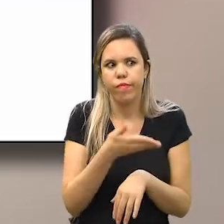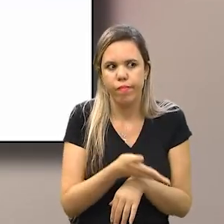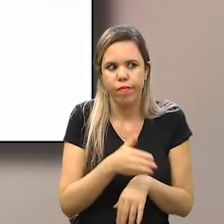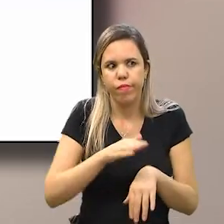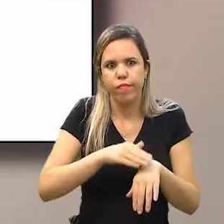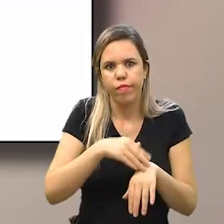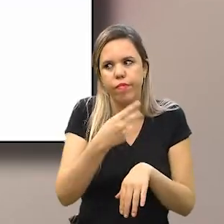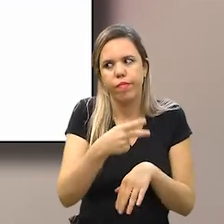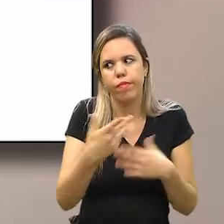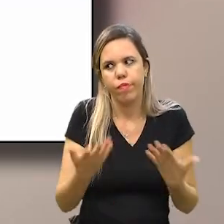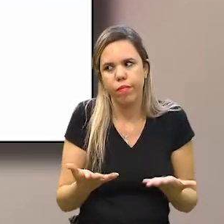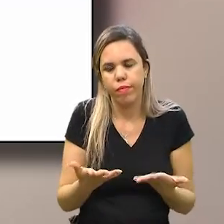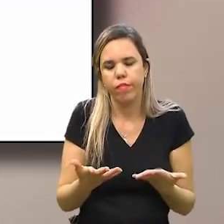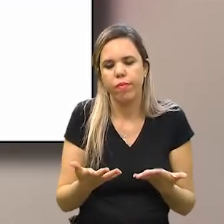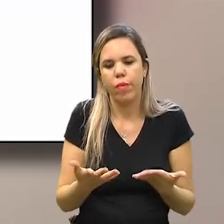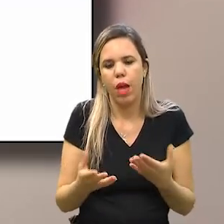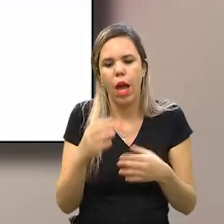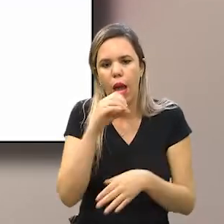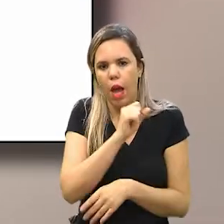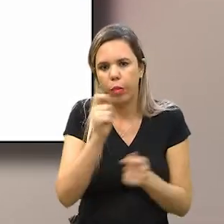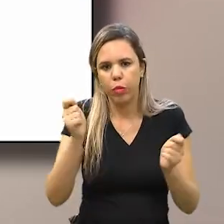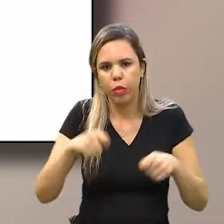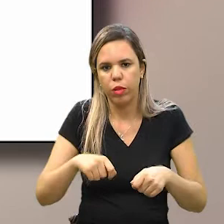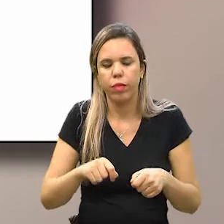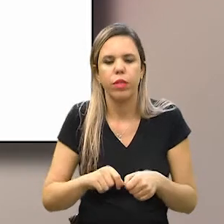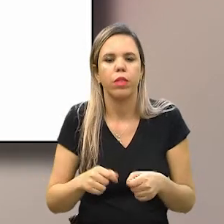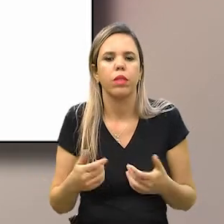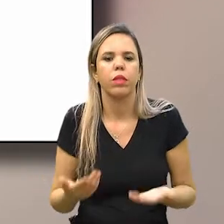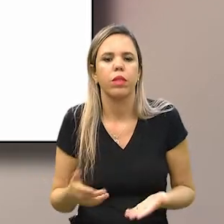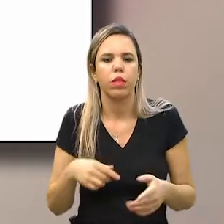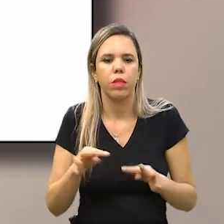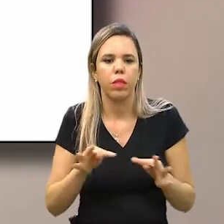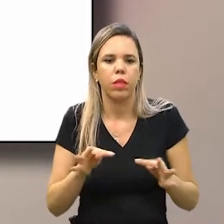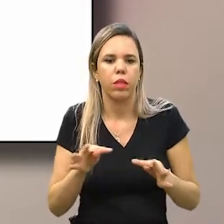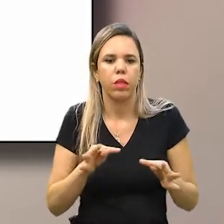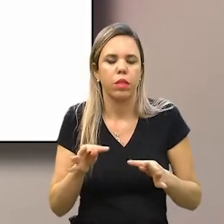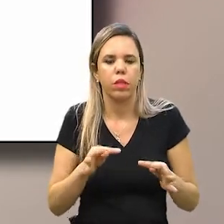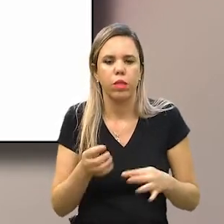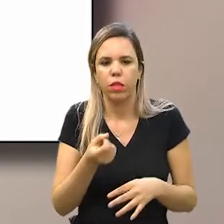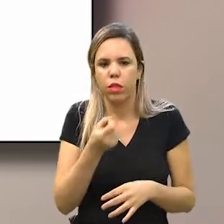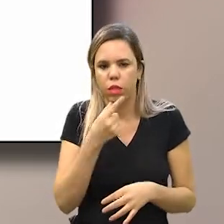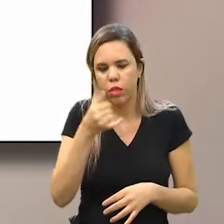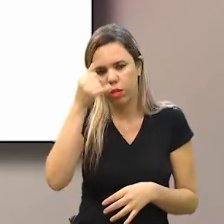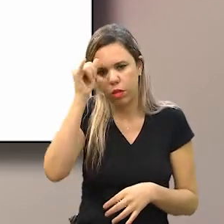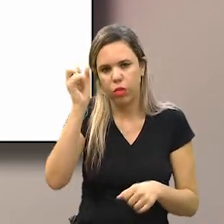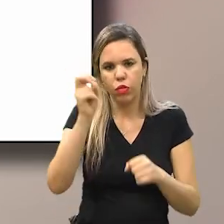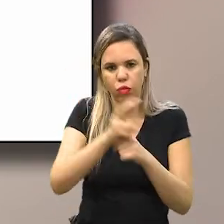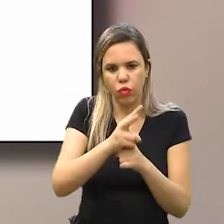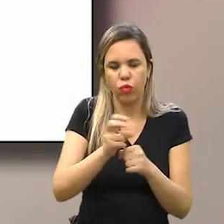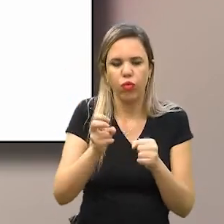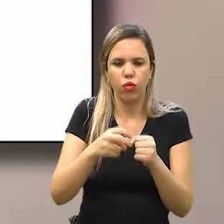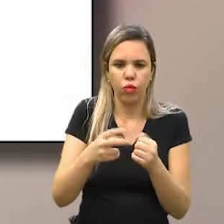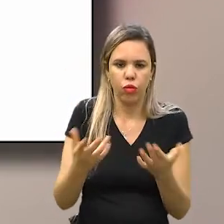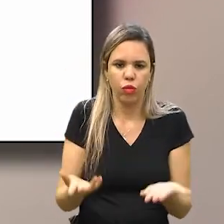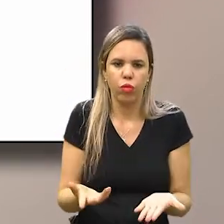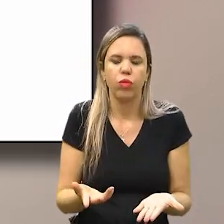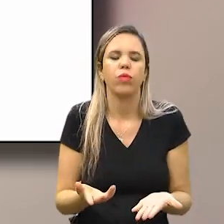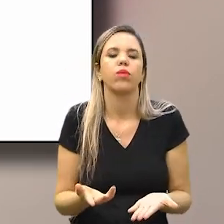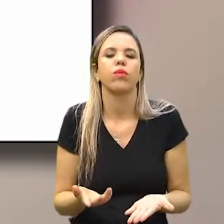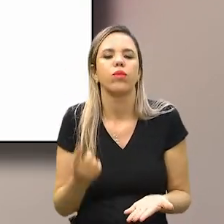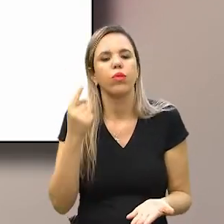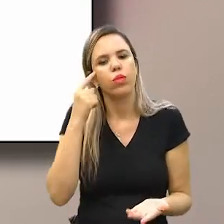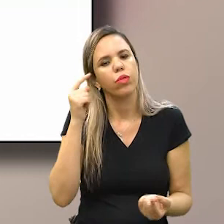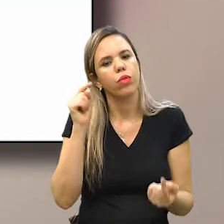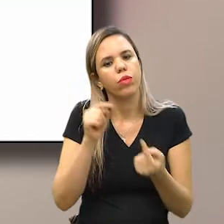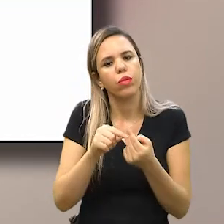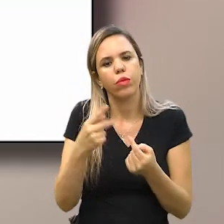zoster, você institui o mais rápido possível o tratamento com antiviral. Esse tratamento com